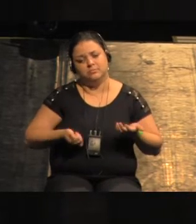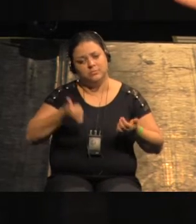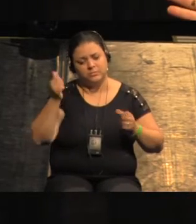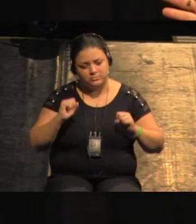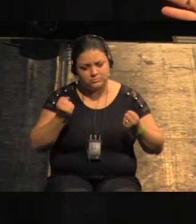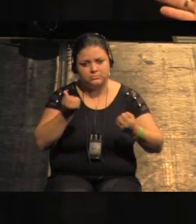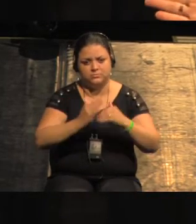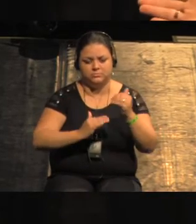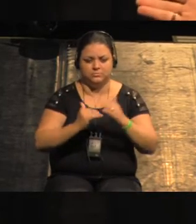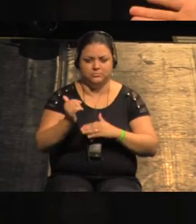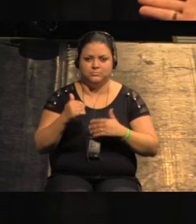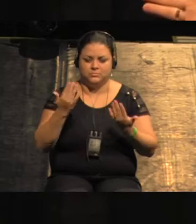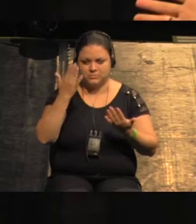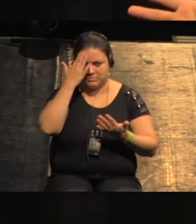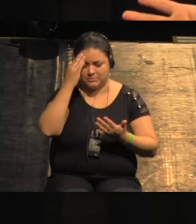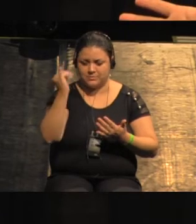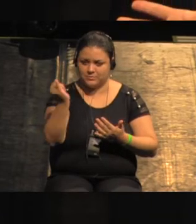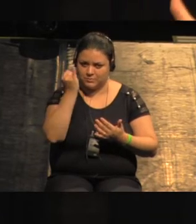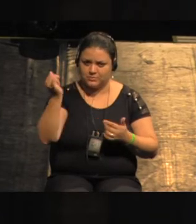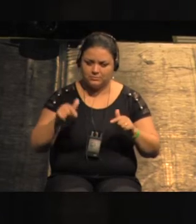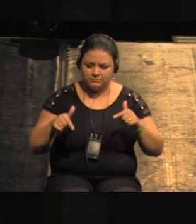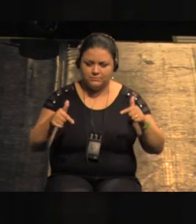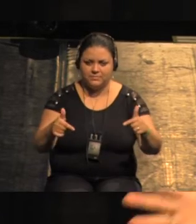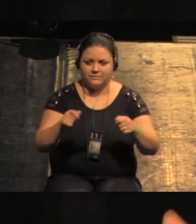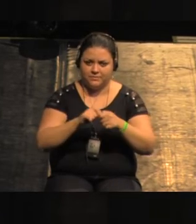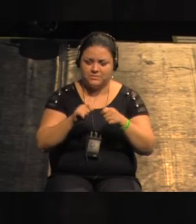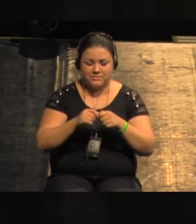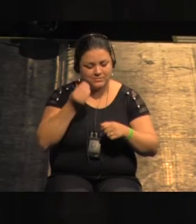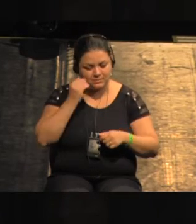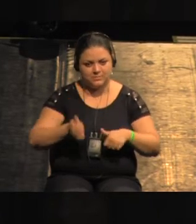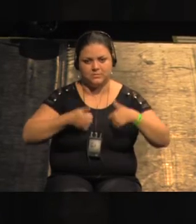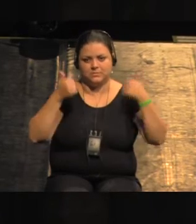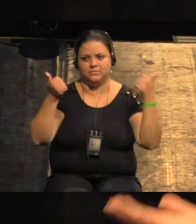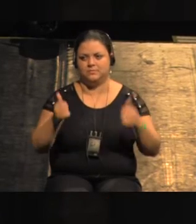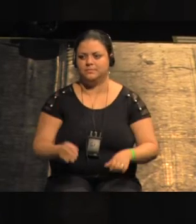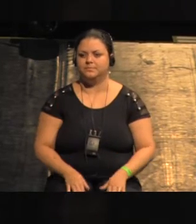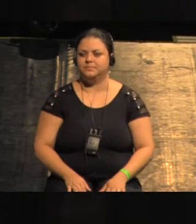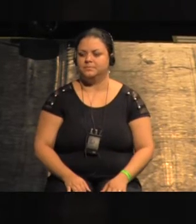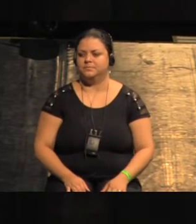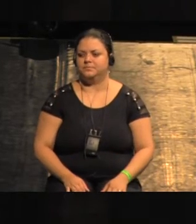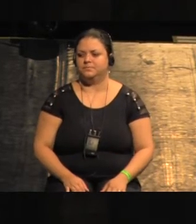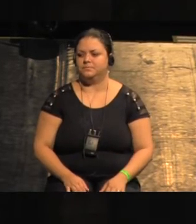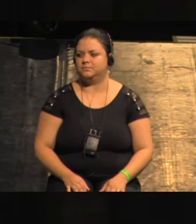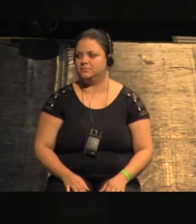e fazer e deixar do jeito que está. Então, eu acho que o imperativo é fazer e tentar fazer o melhor que a gente pode.